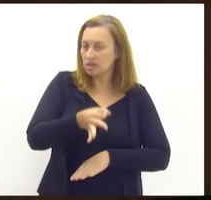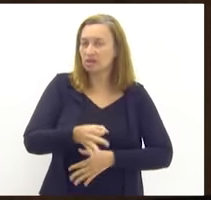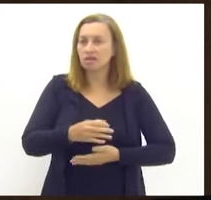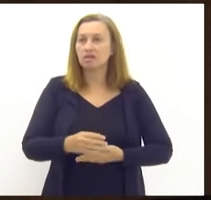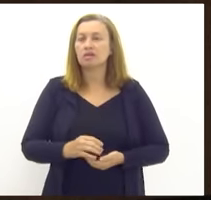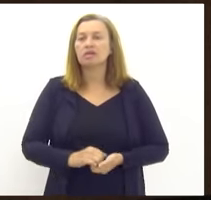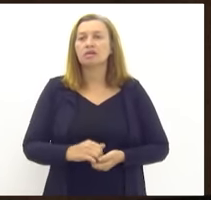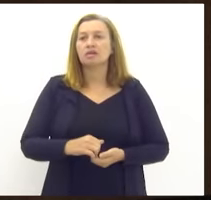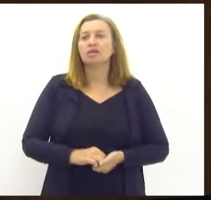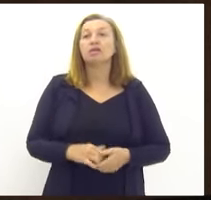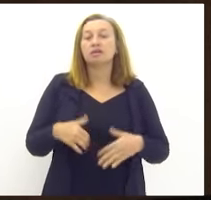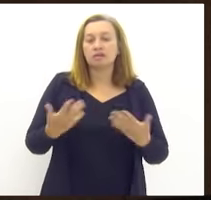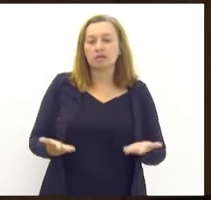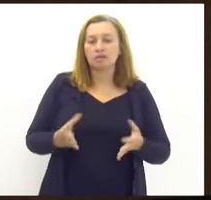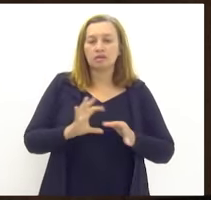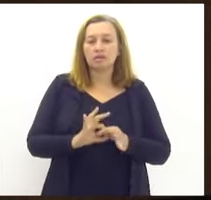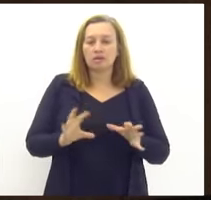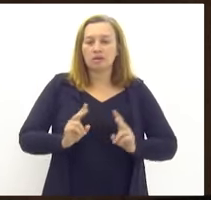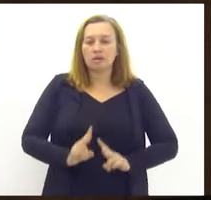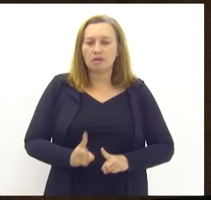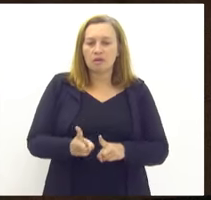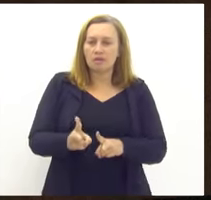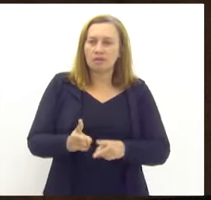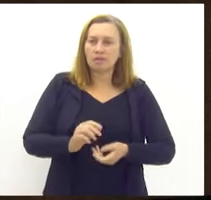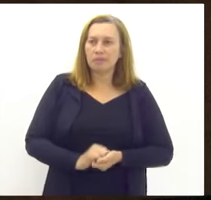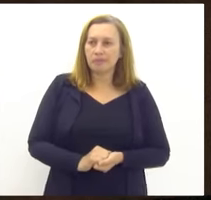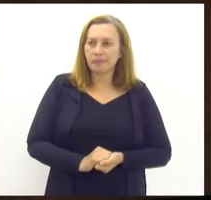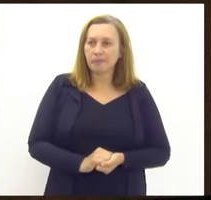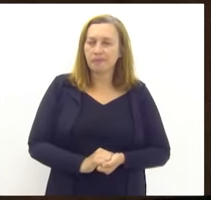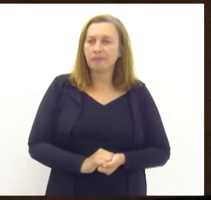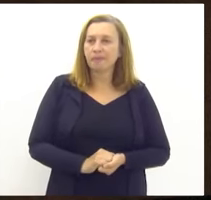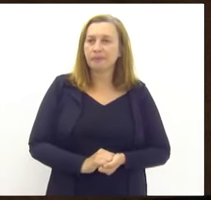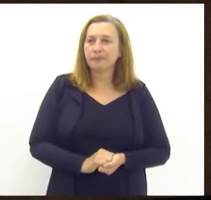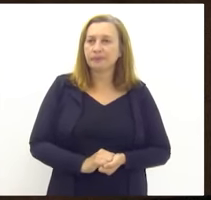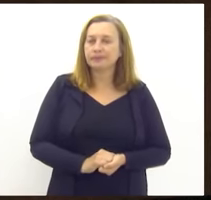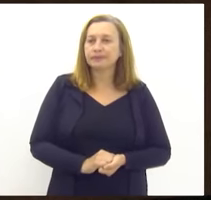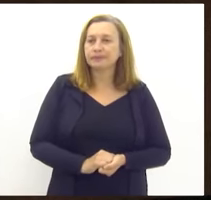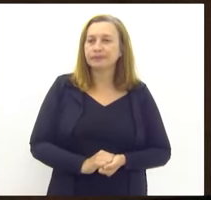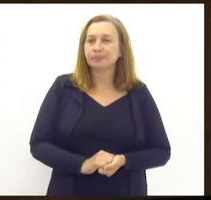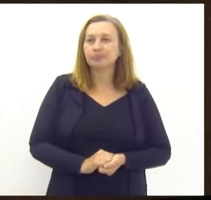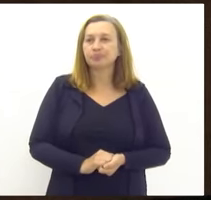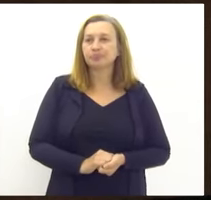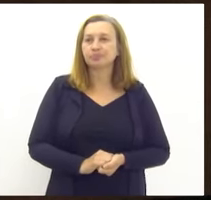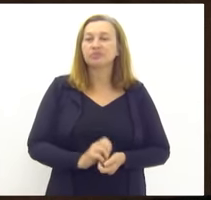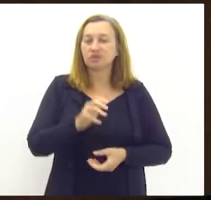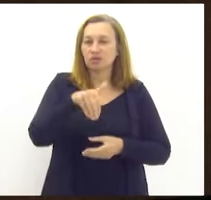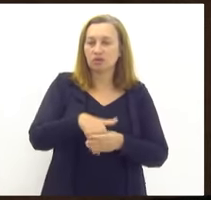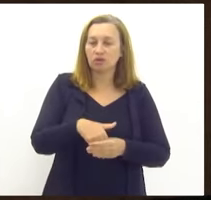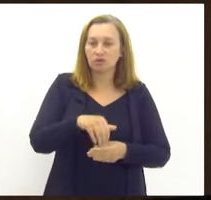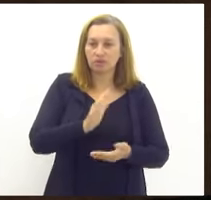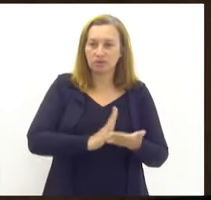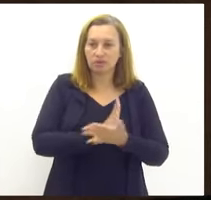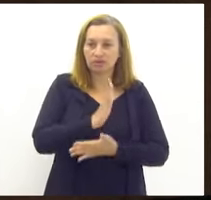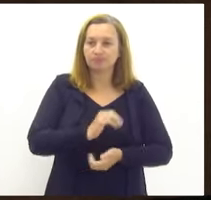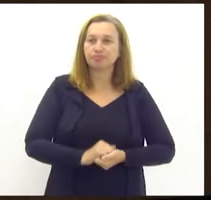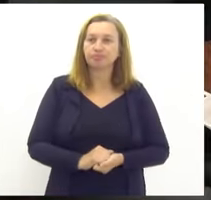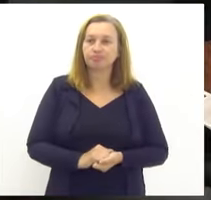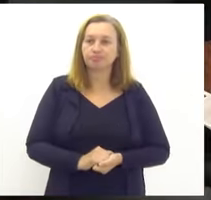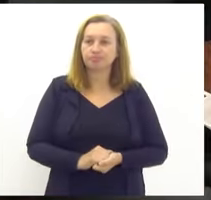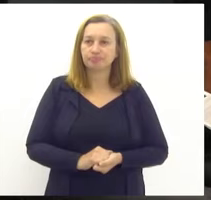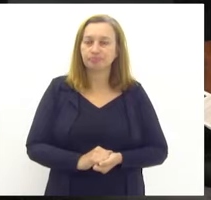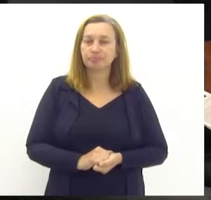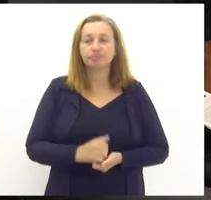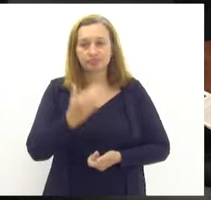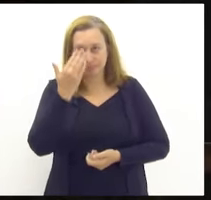apreciar então para permitir a continuidade do procedimento nosso do projeto nosso voto é favorável